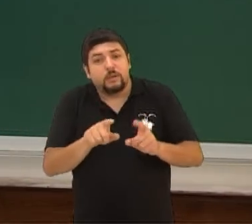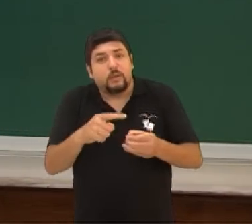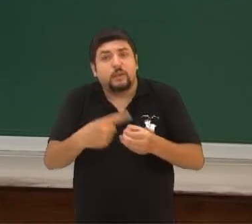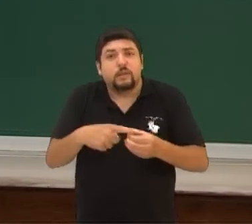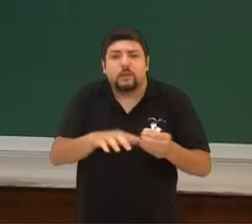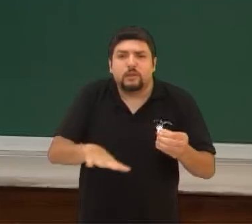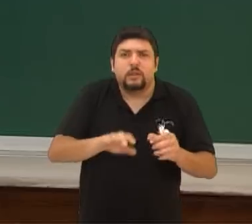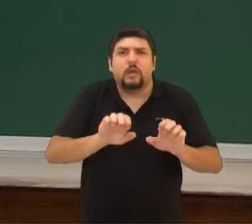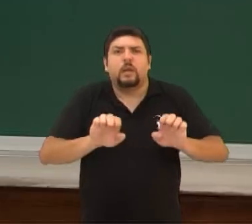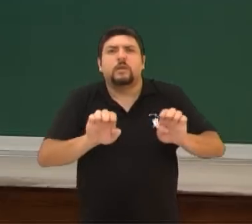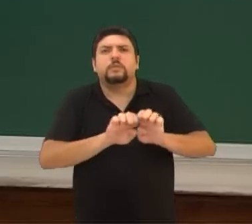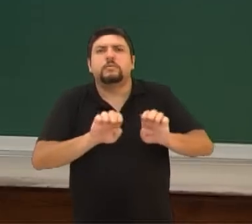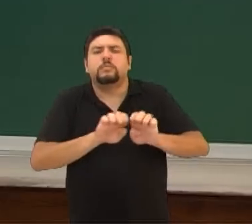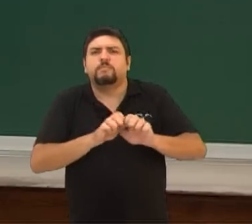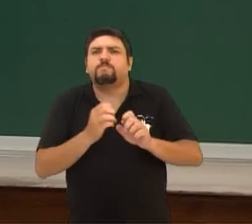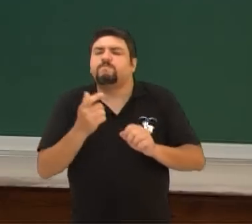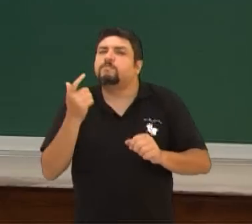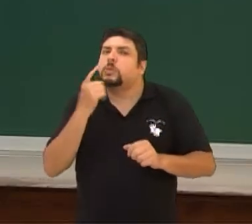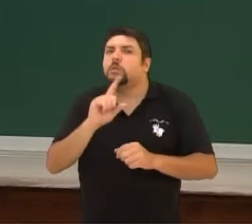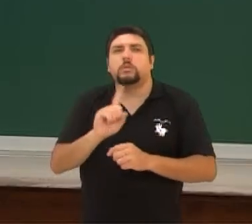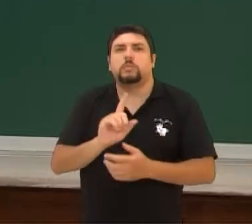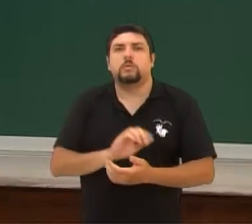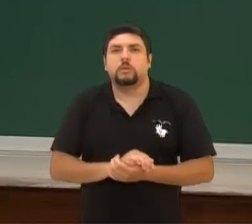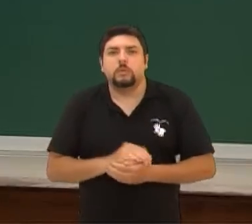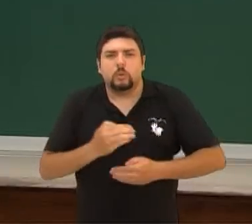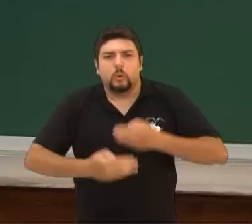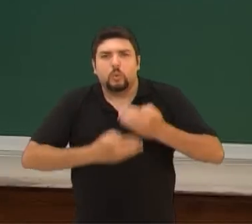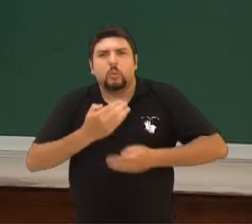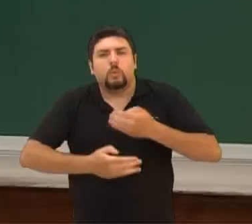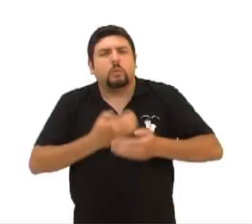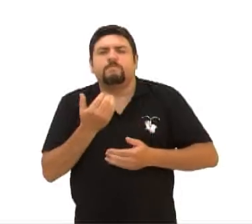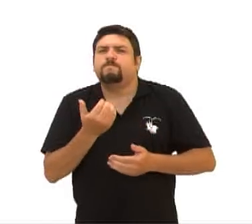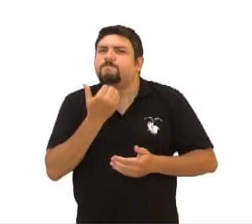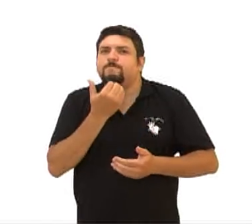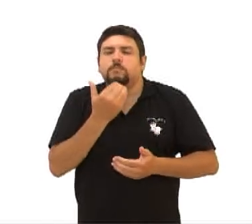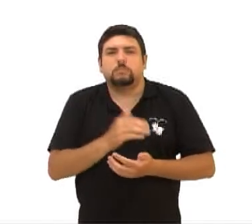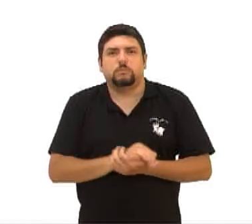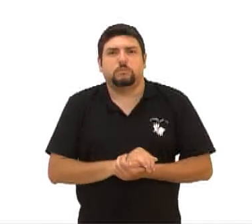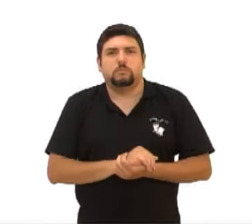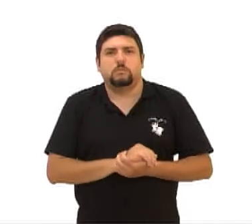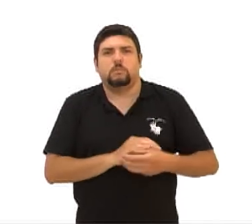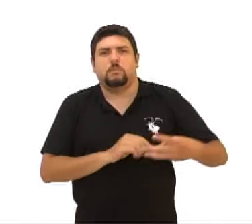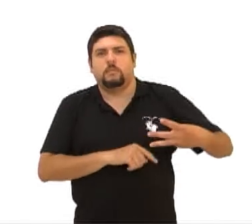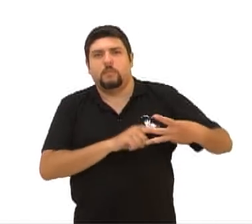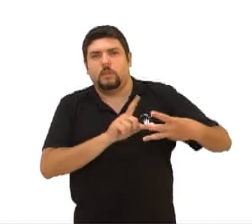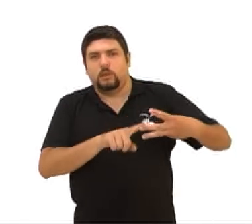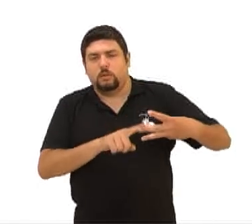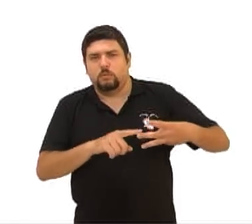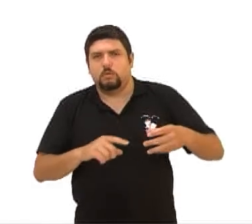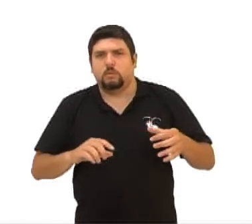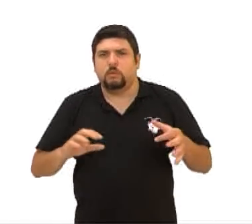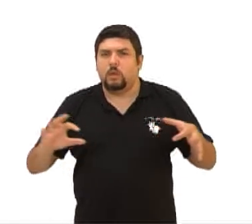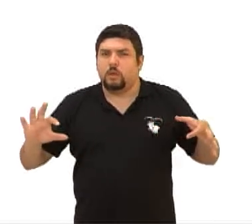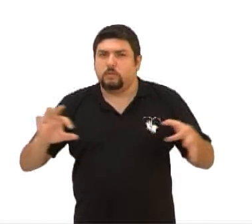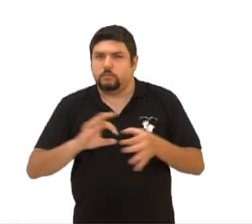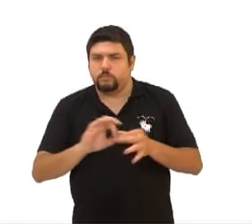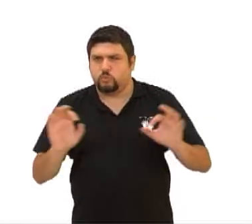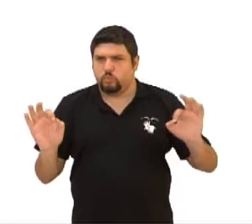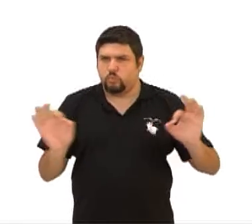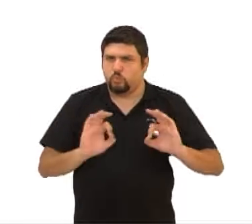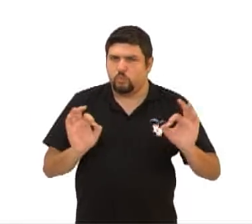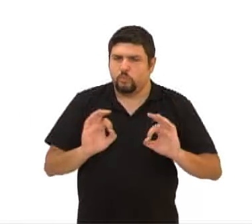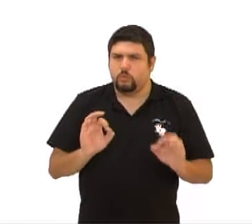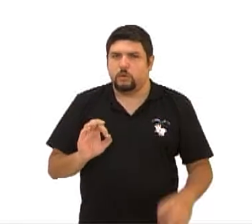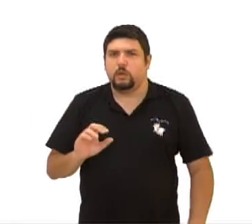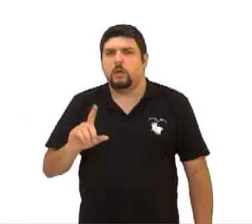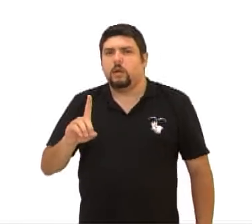cidades não está acompanhando esse crescimento. A desconexão, né, coloquei aqui uma imagem para vocês que não é na África, mas para